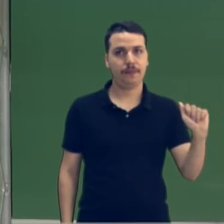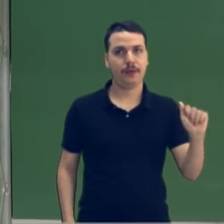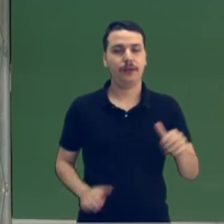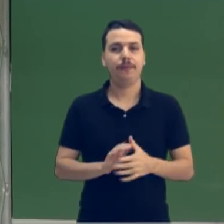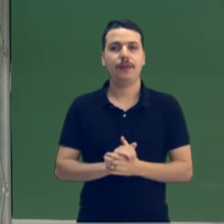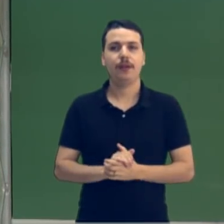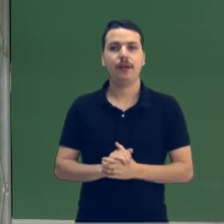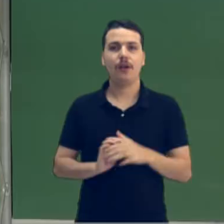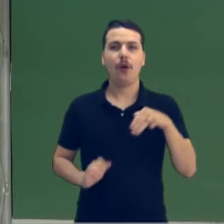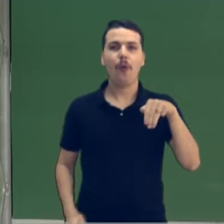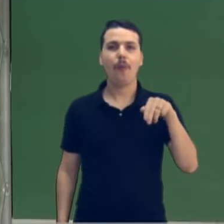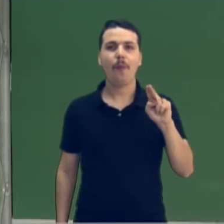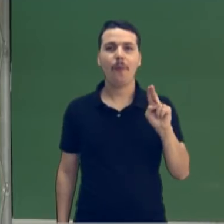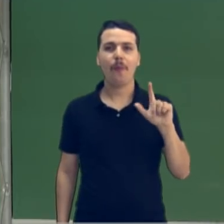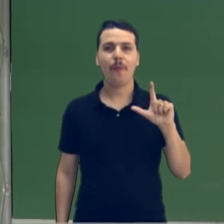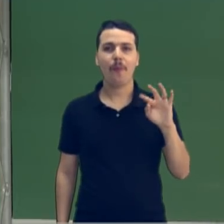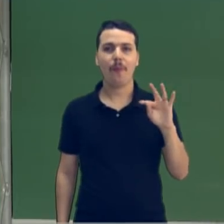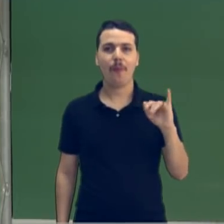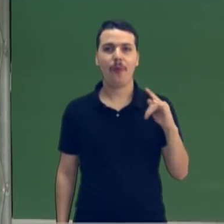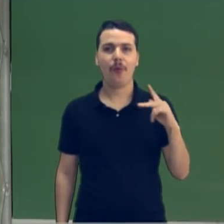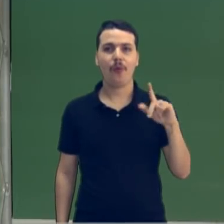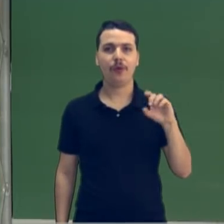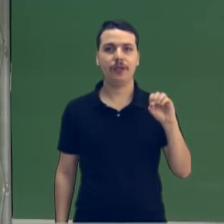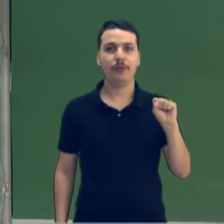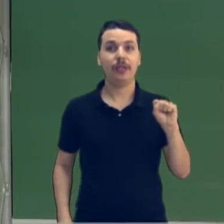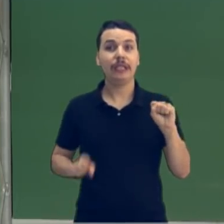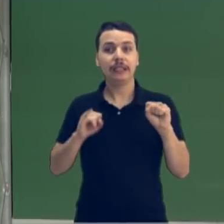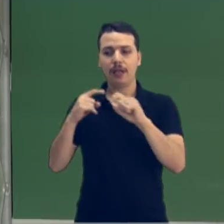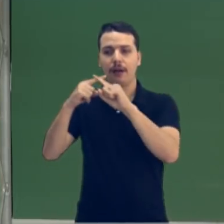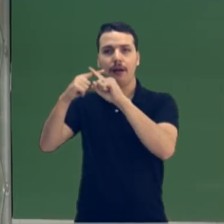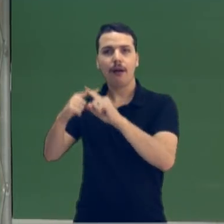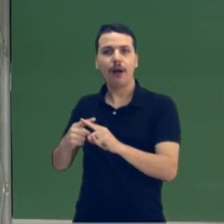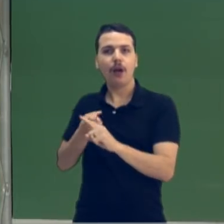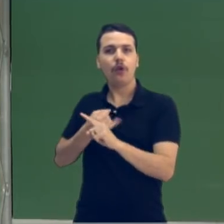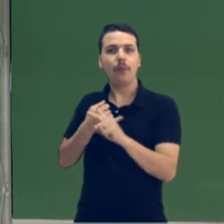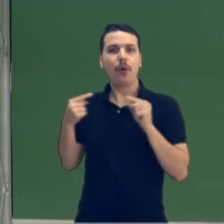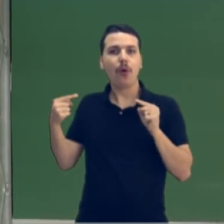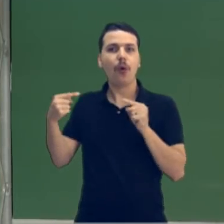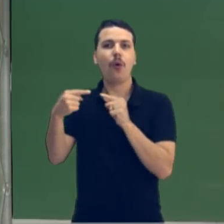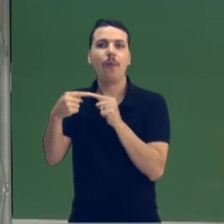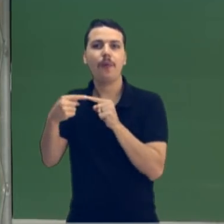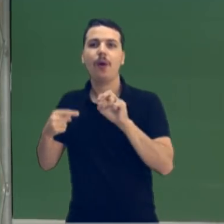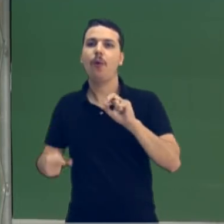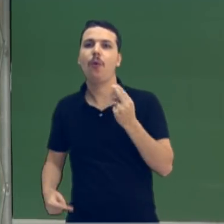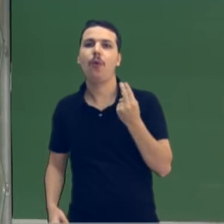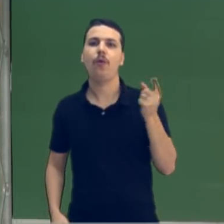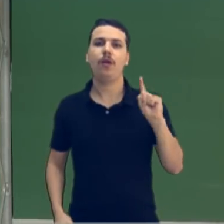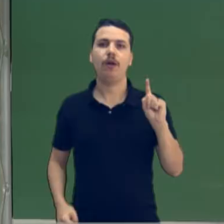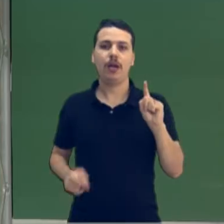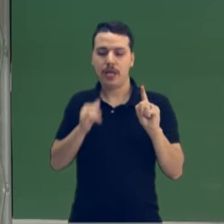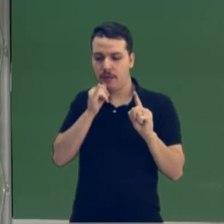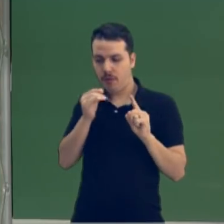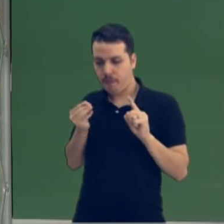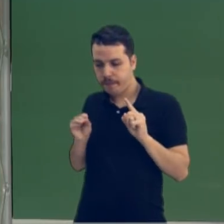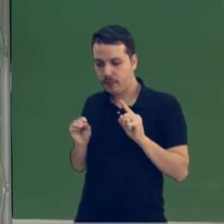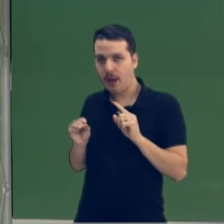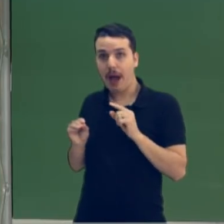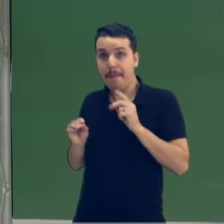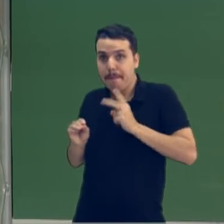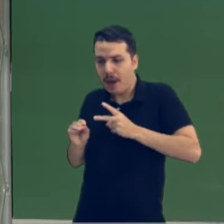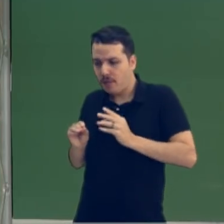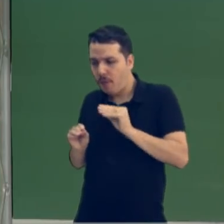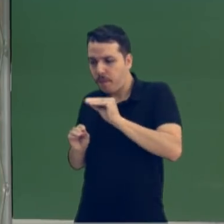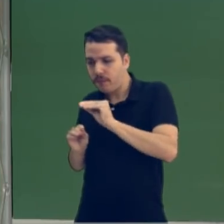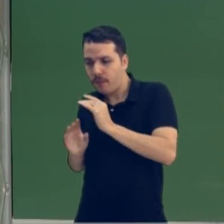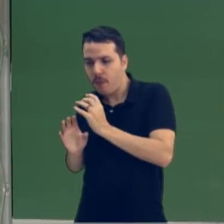múltiplos é aquela questão, se o número se enquadra ou não. Posso utilizar de tantos em tantos e verificar se aquele número